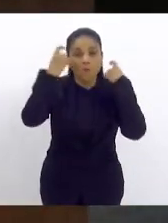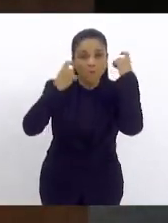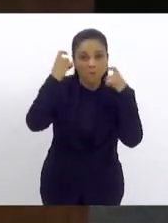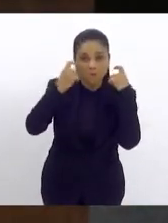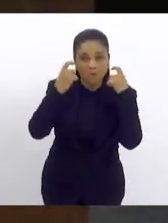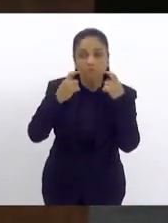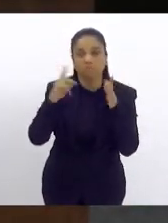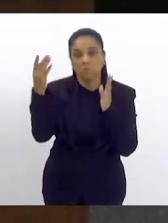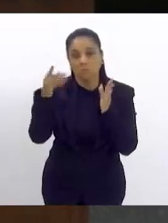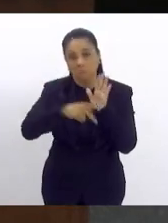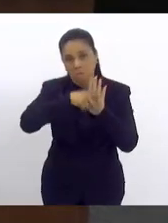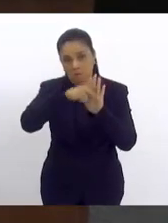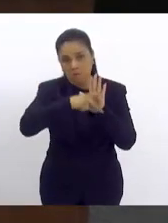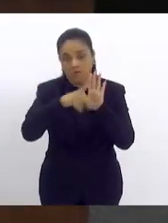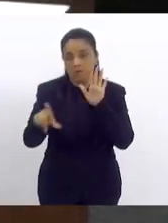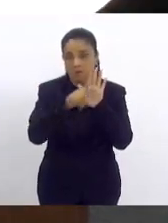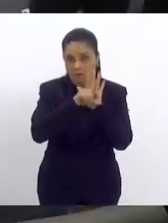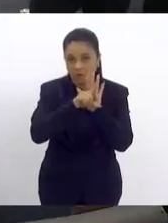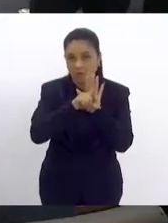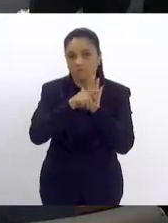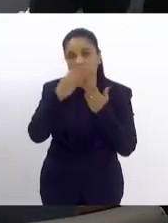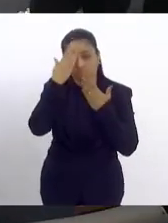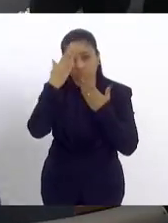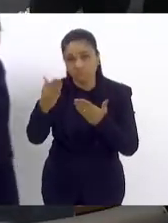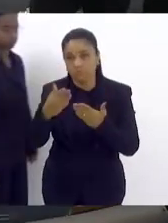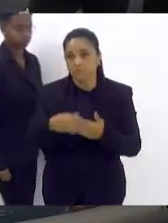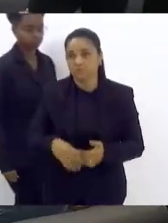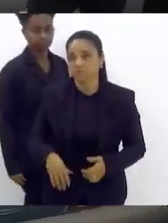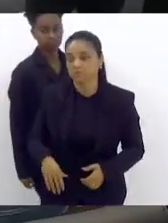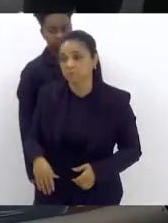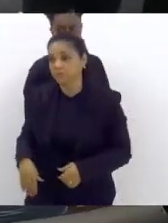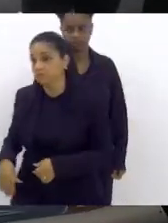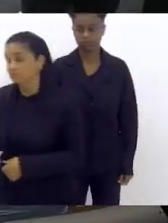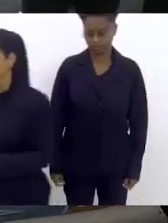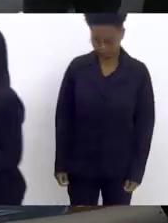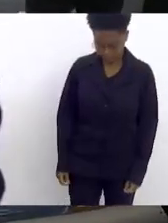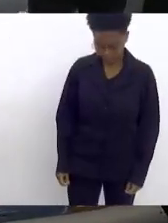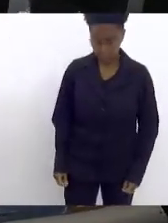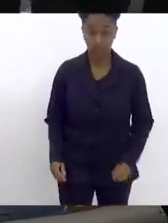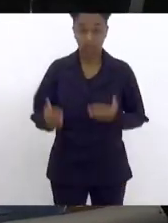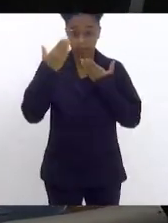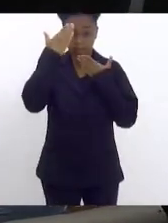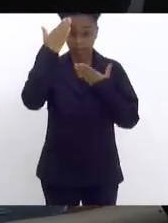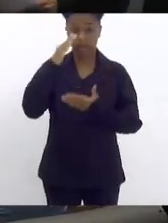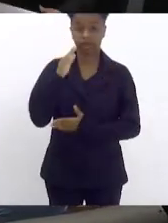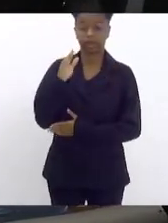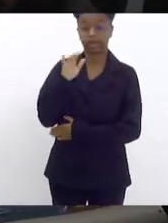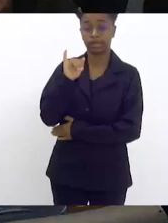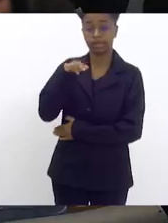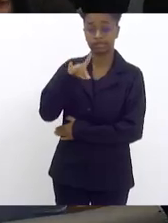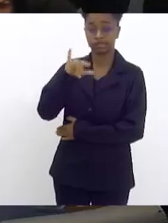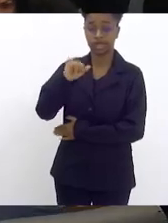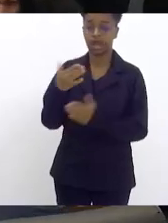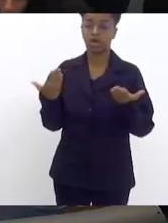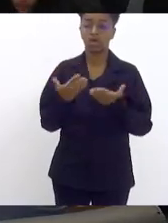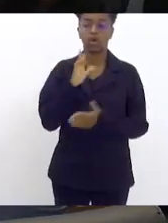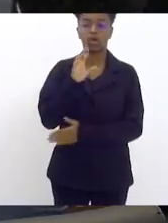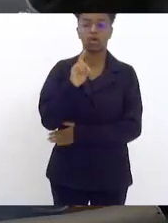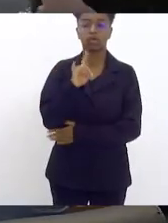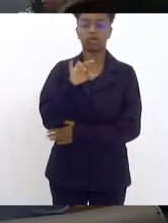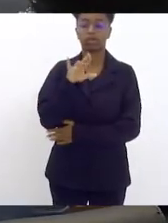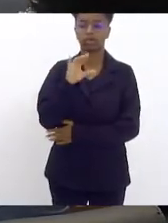entramos com esse projeto de lei Obrigada Deputado Rodrigo Amorim senhor presidente uma questão de ordem